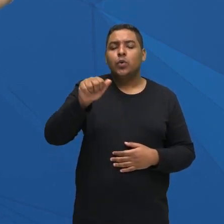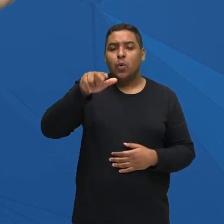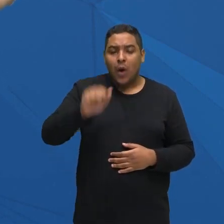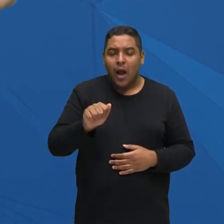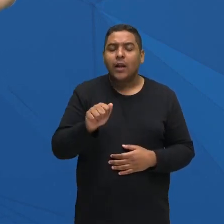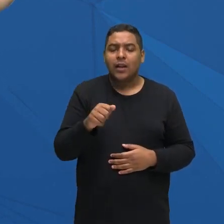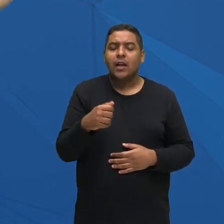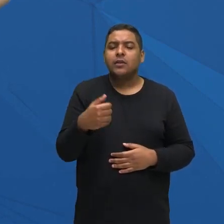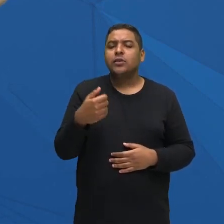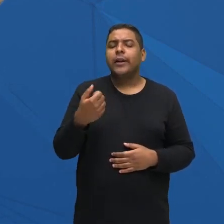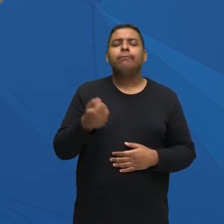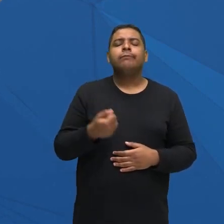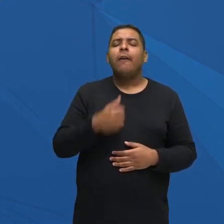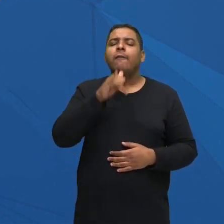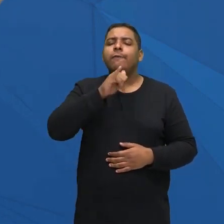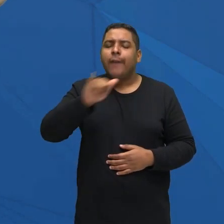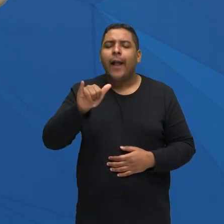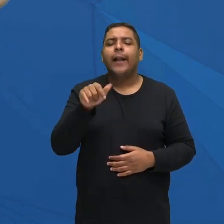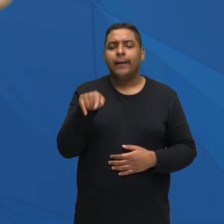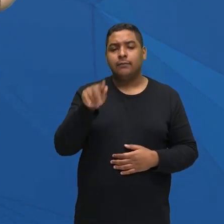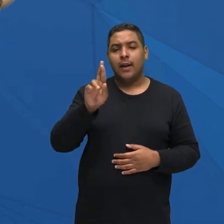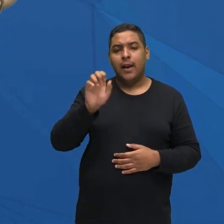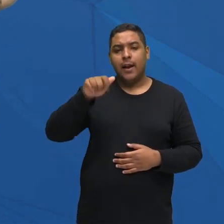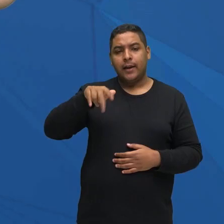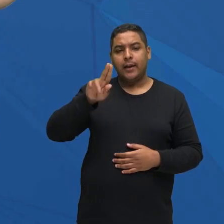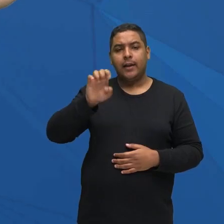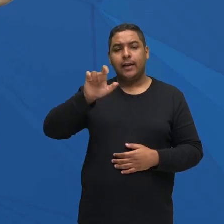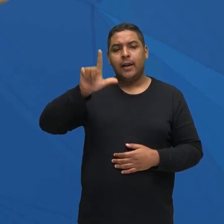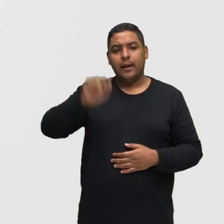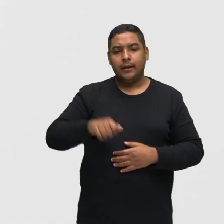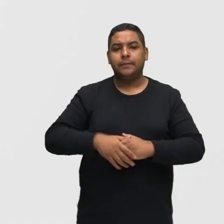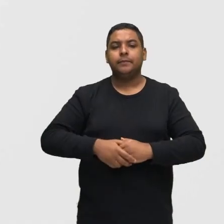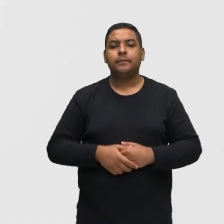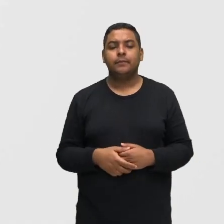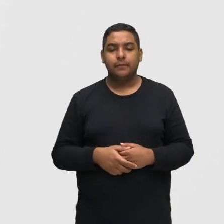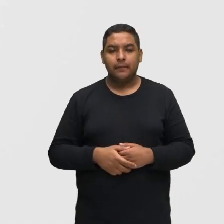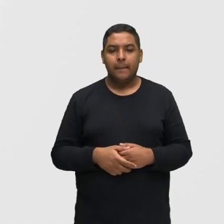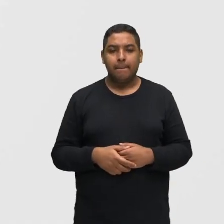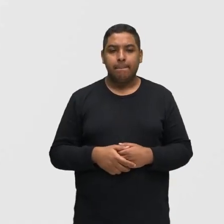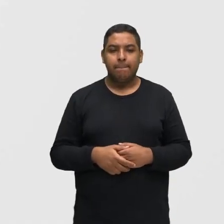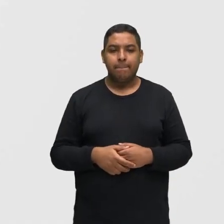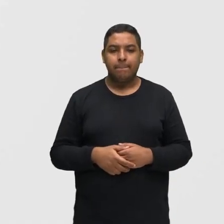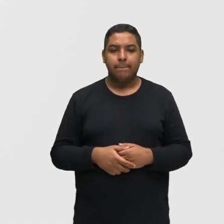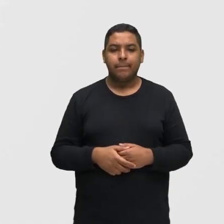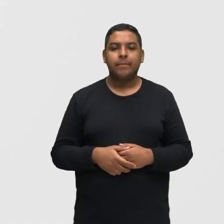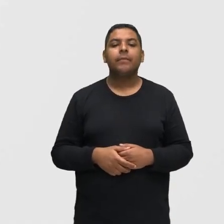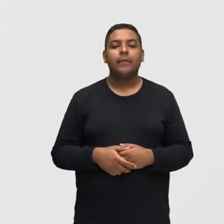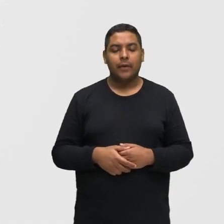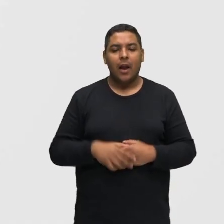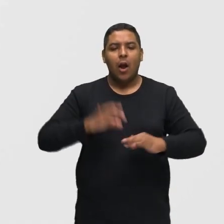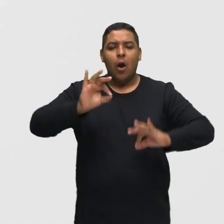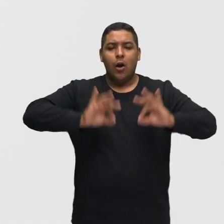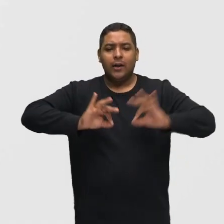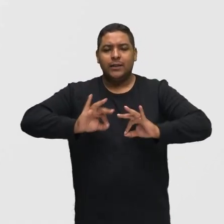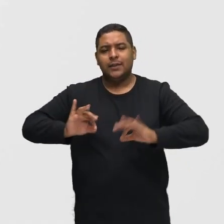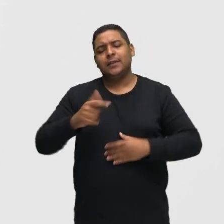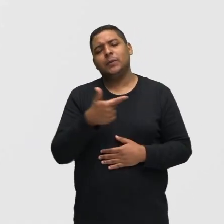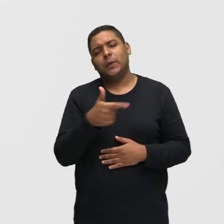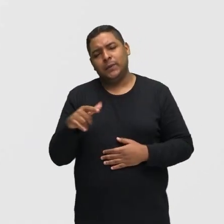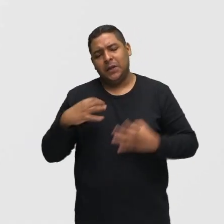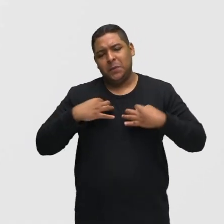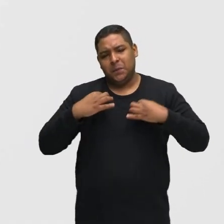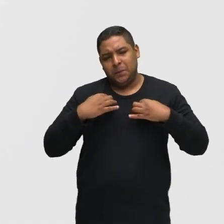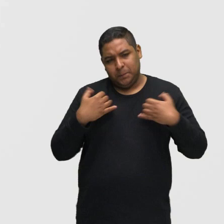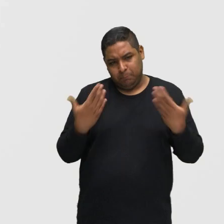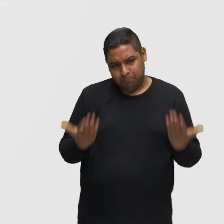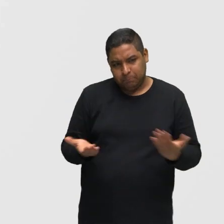estava requenguela, eu quero dizer para você, olha aí na tela, que Joana estava desarrumada. Isso mesmo, olha